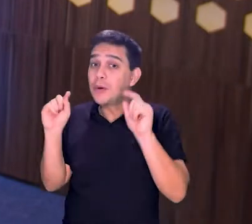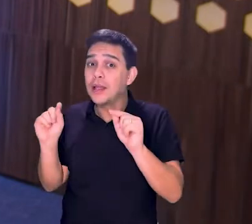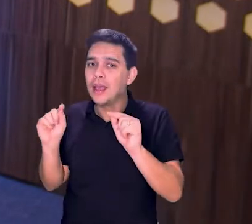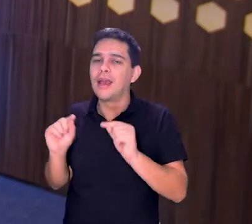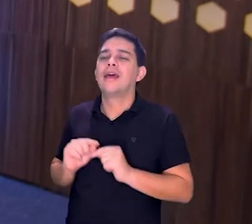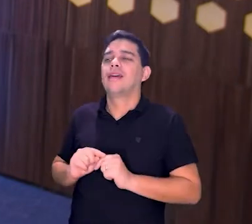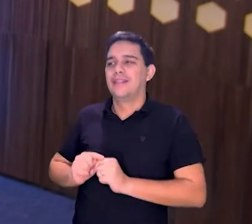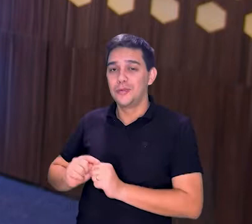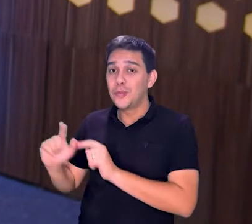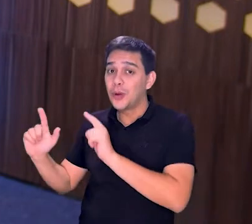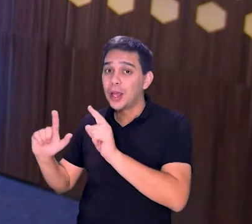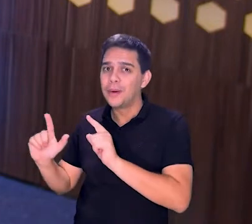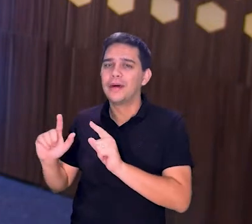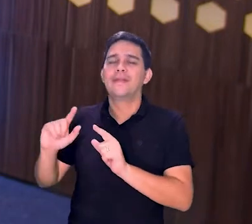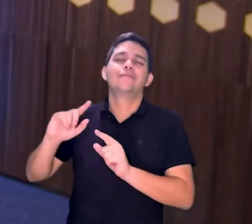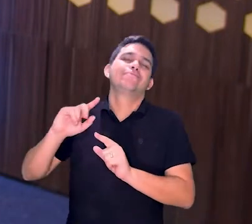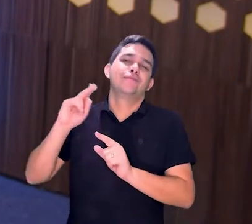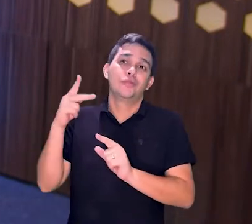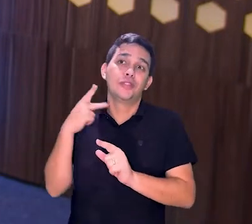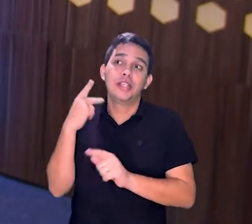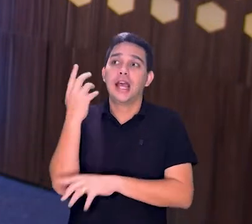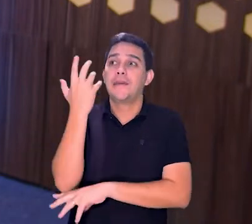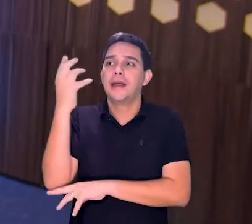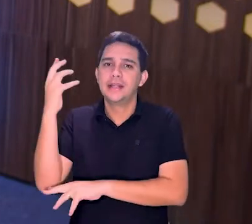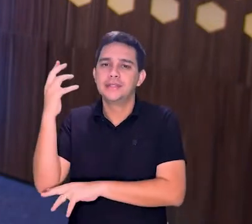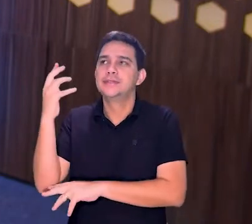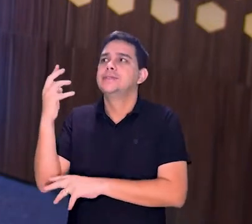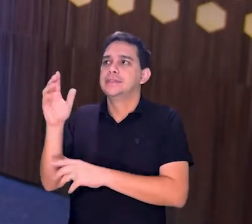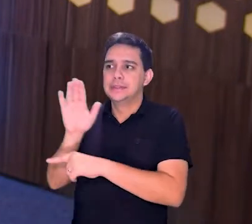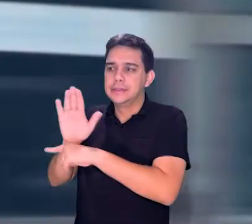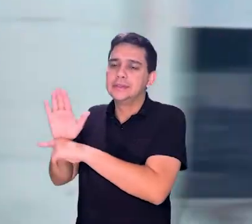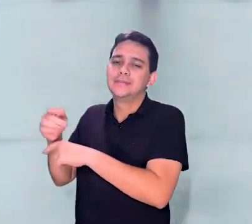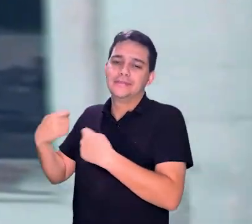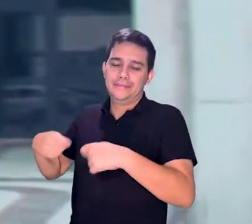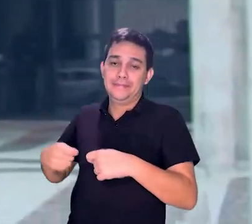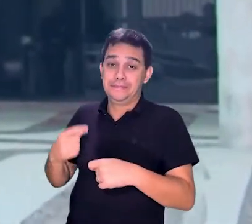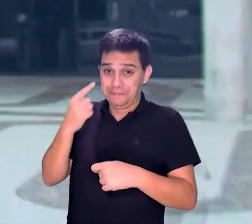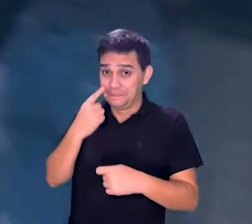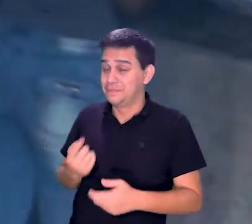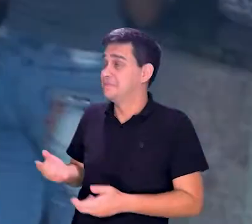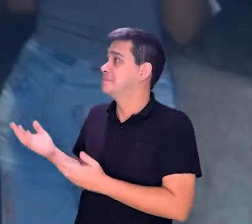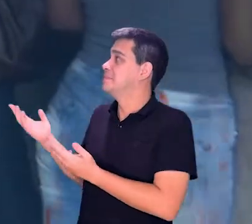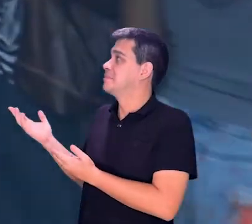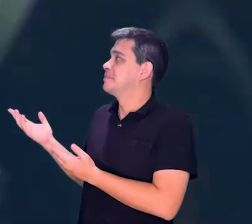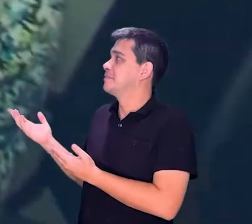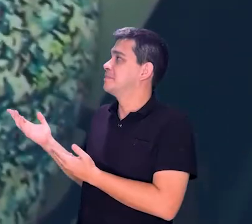sobrevivência. Acompanhe no quadro Por Dentro do MPRJ.